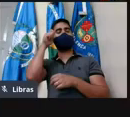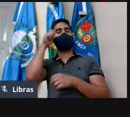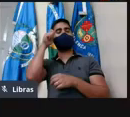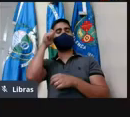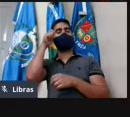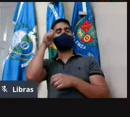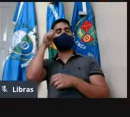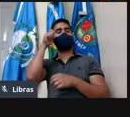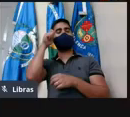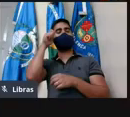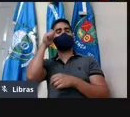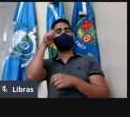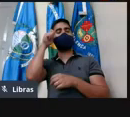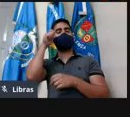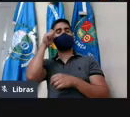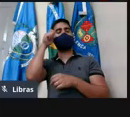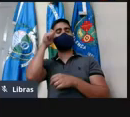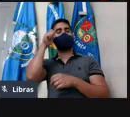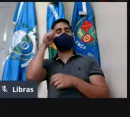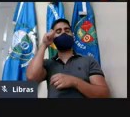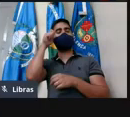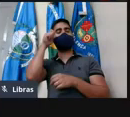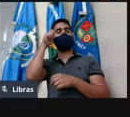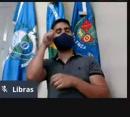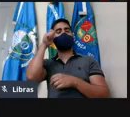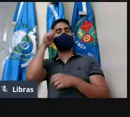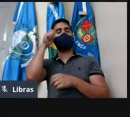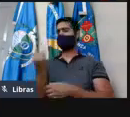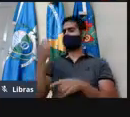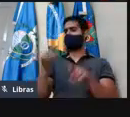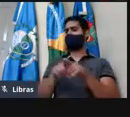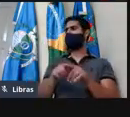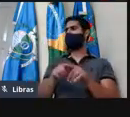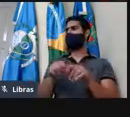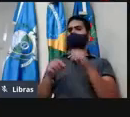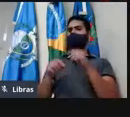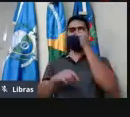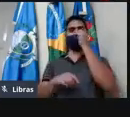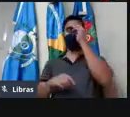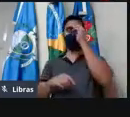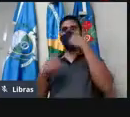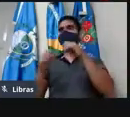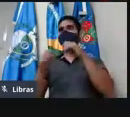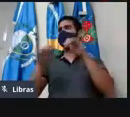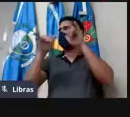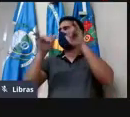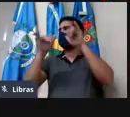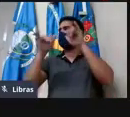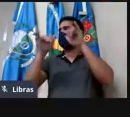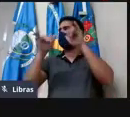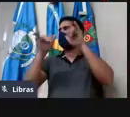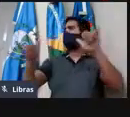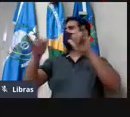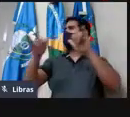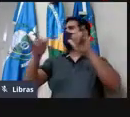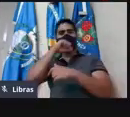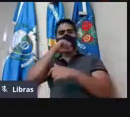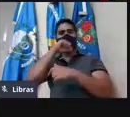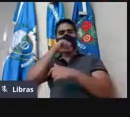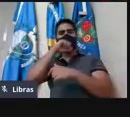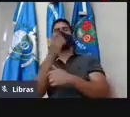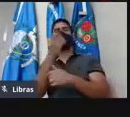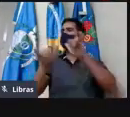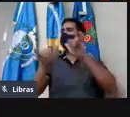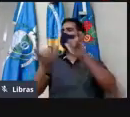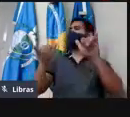é importante que façam os folhetos de divulgação que essas mães querem panfletar em relação a isso. E eu